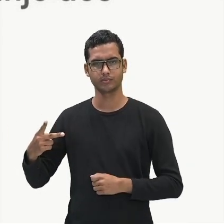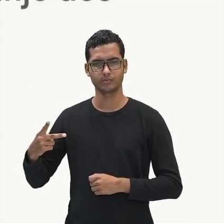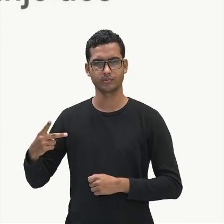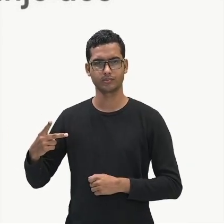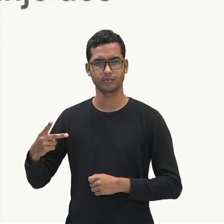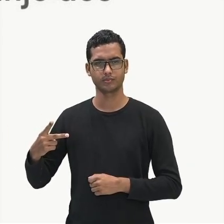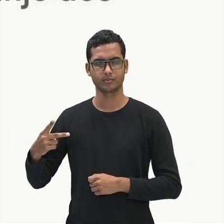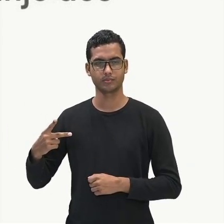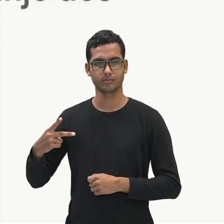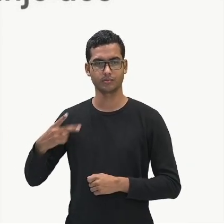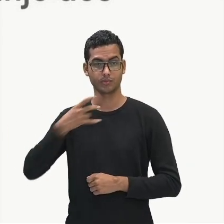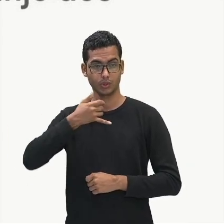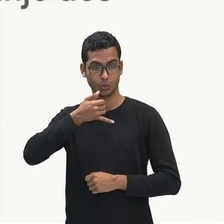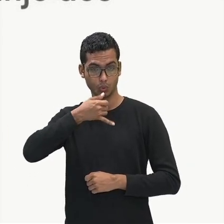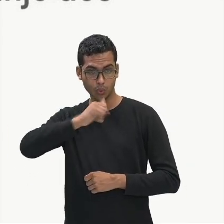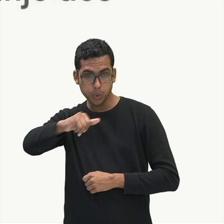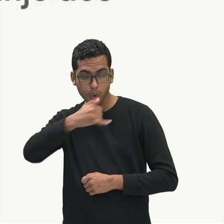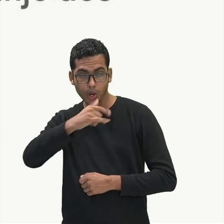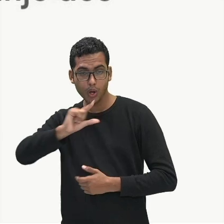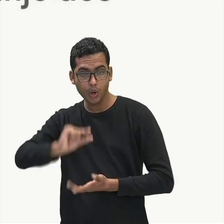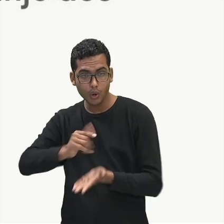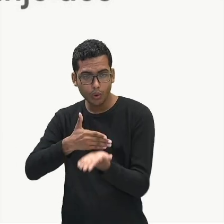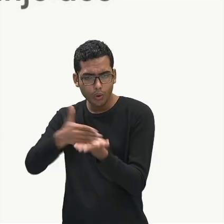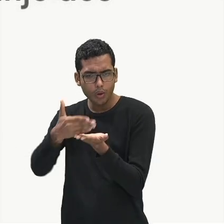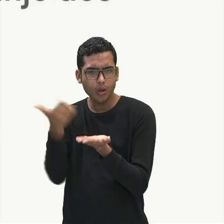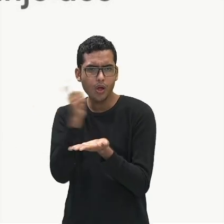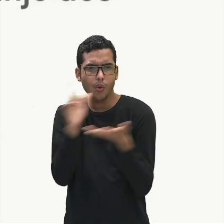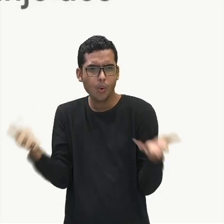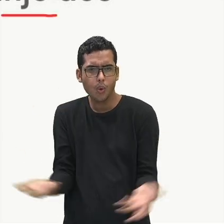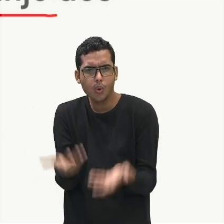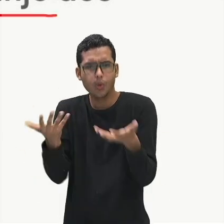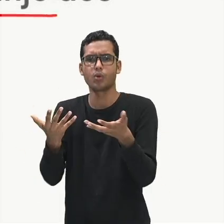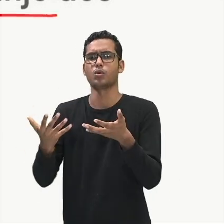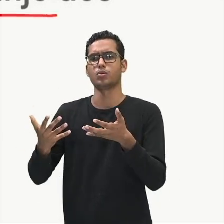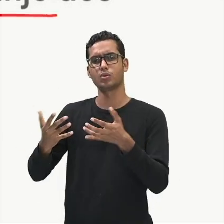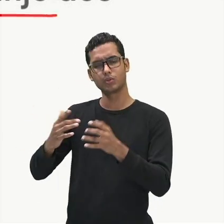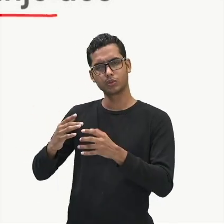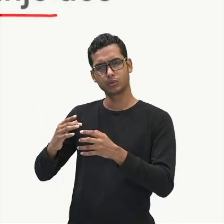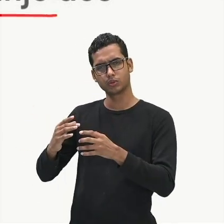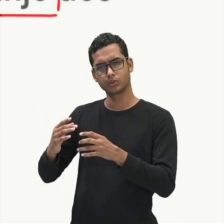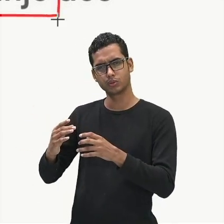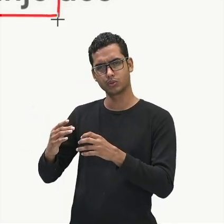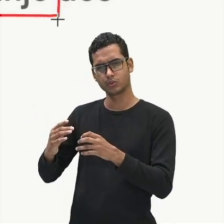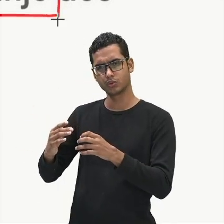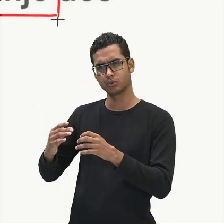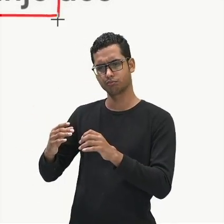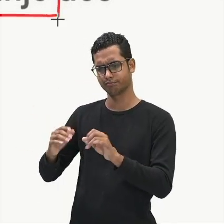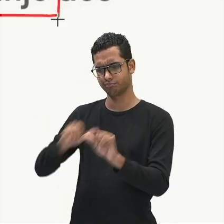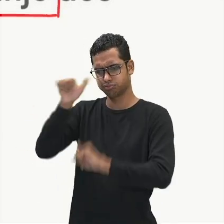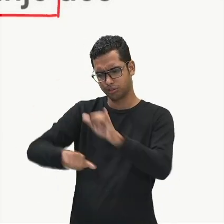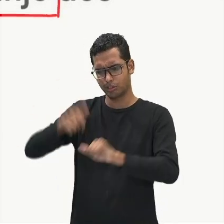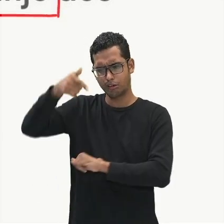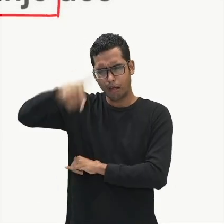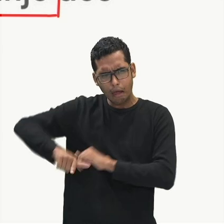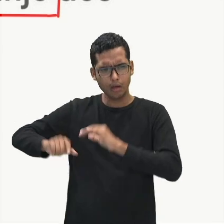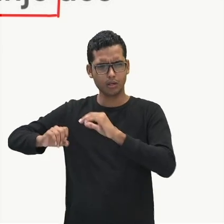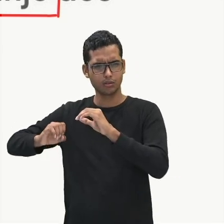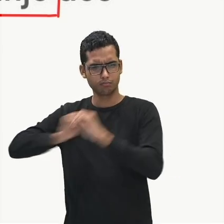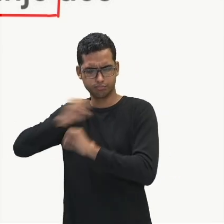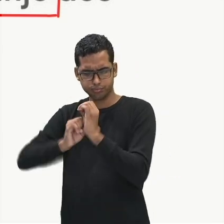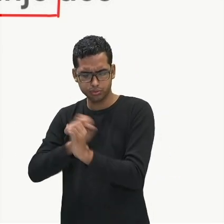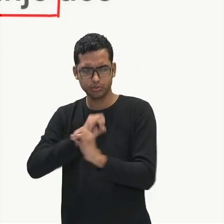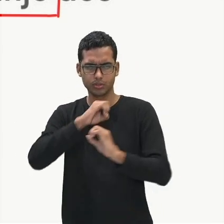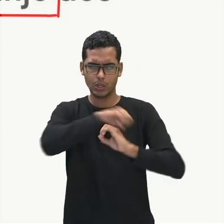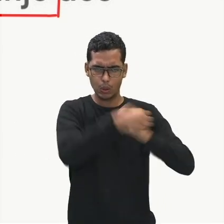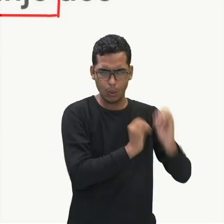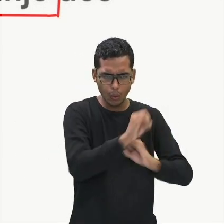suficiente para promover o rearranjo dos